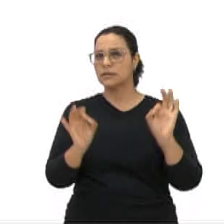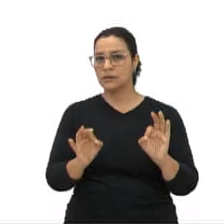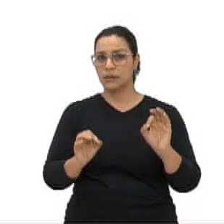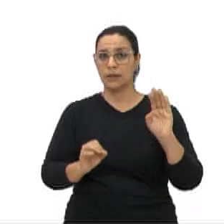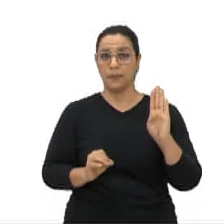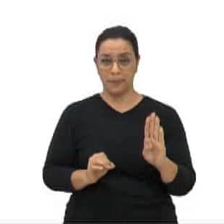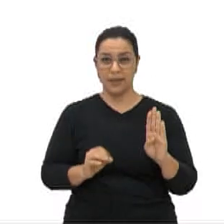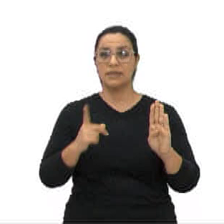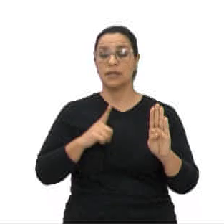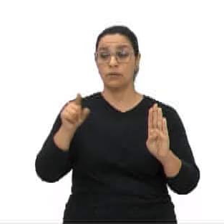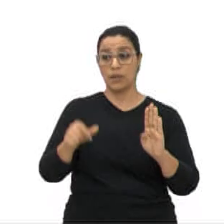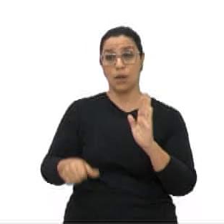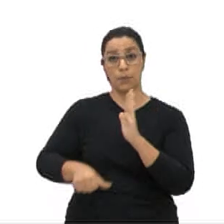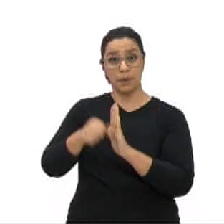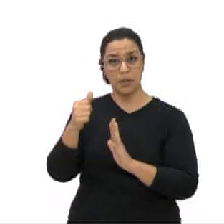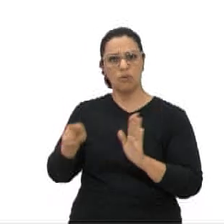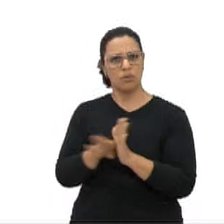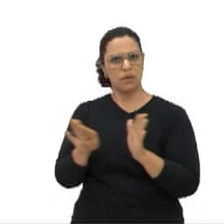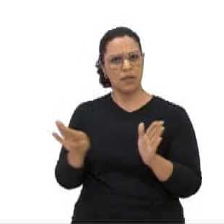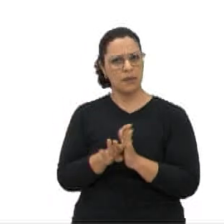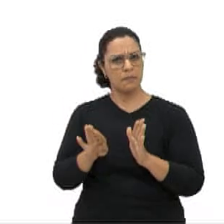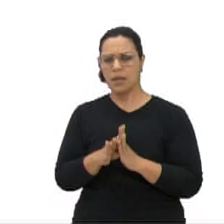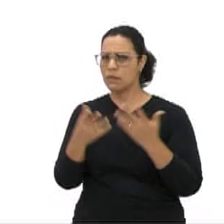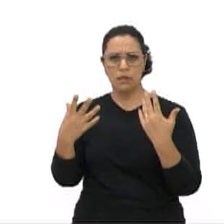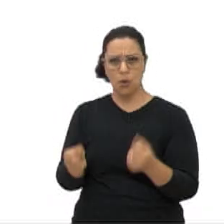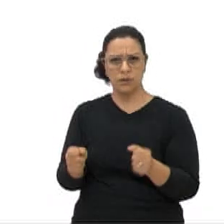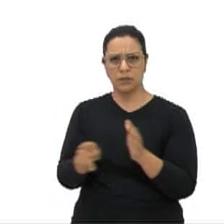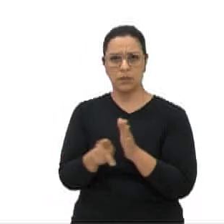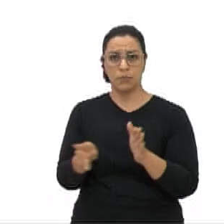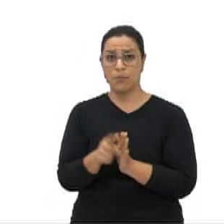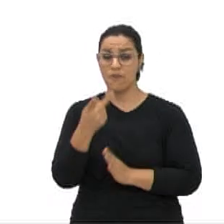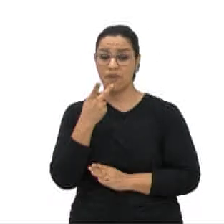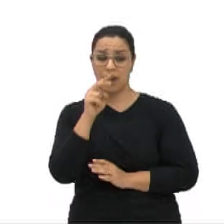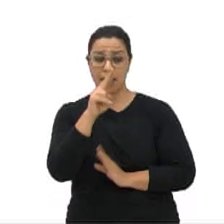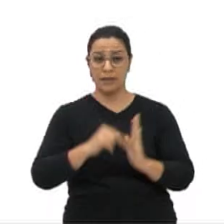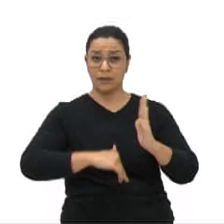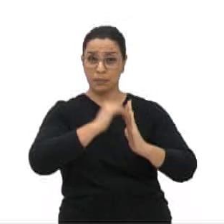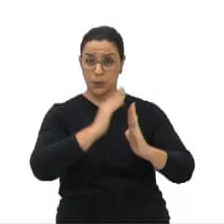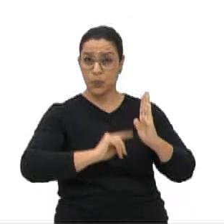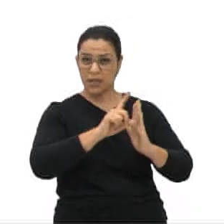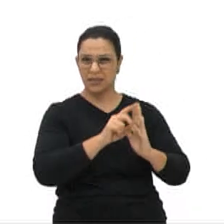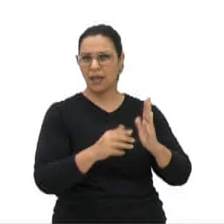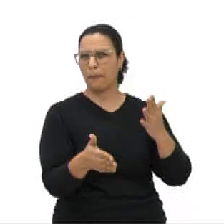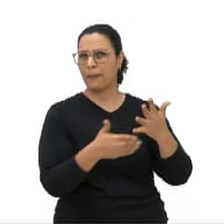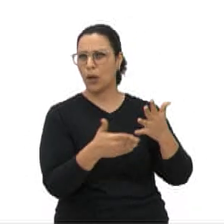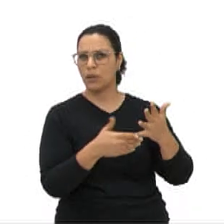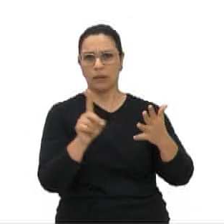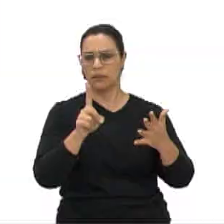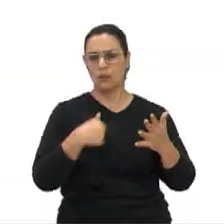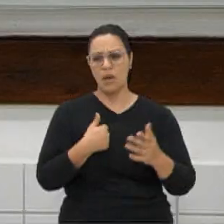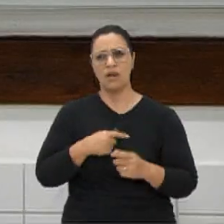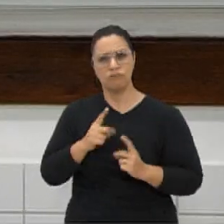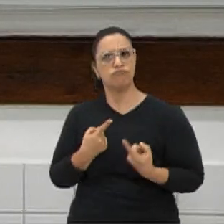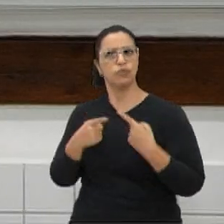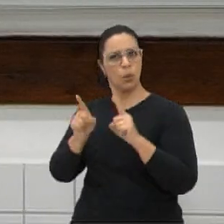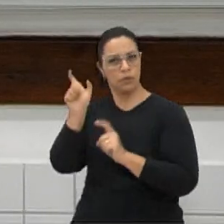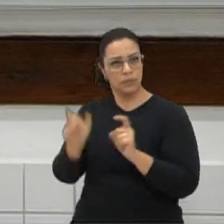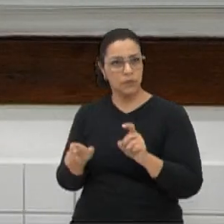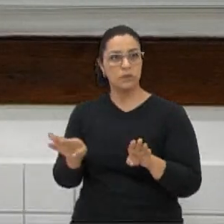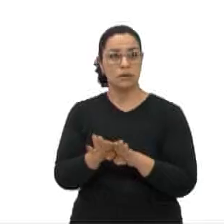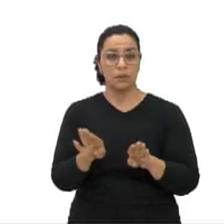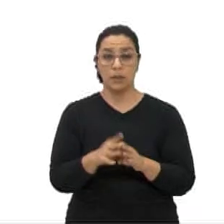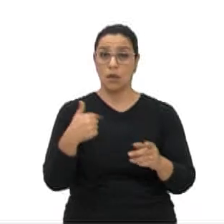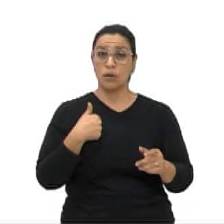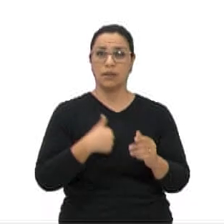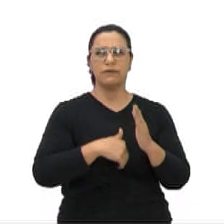Letra B, foi um dos primeiros a desafiar os teóricos na época que viam a natureza morta como um tema menor, tá? Aí nós temos